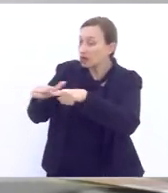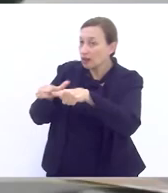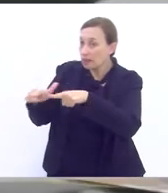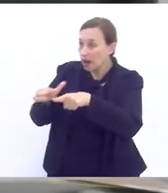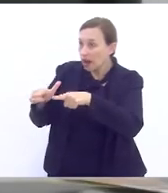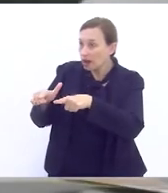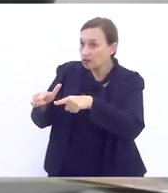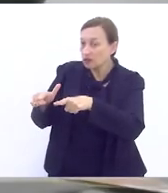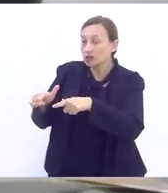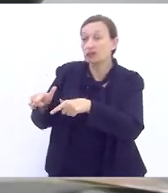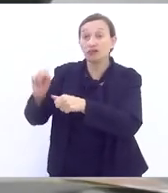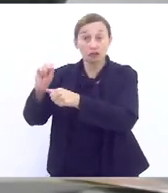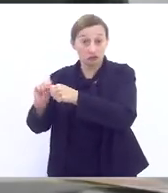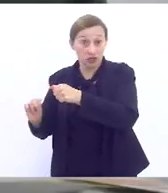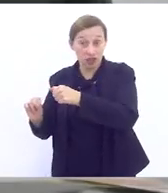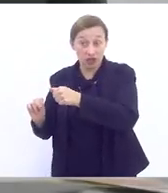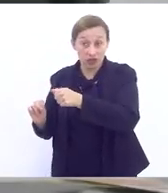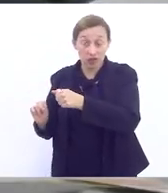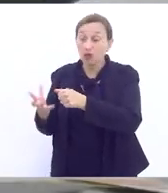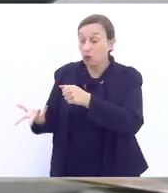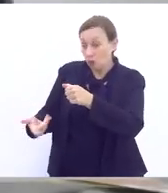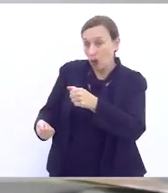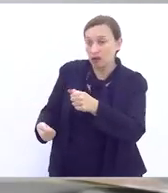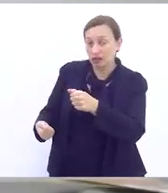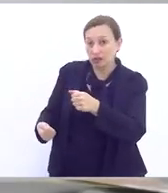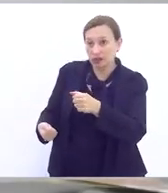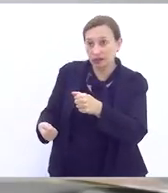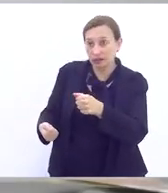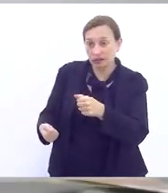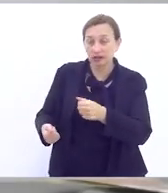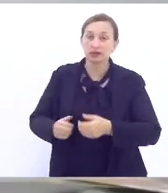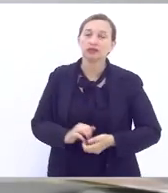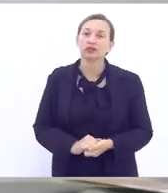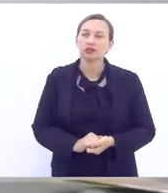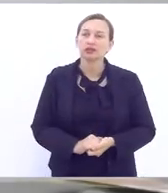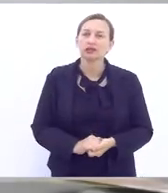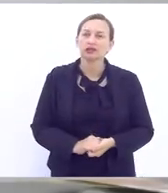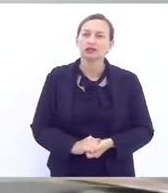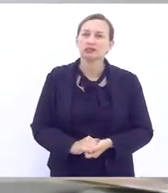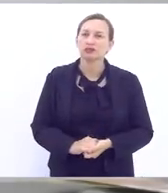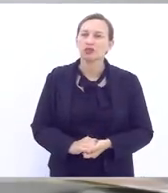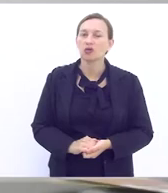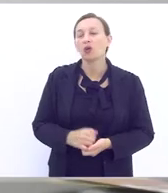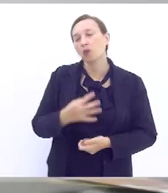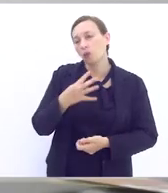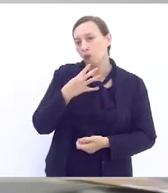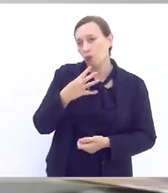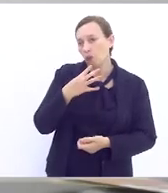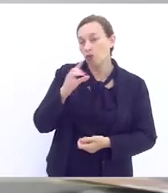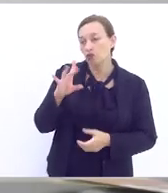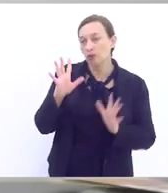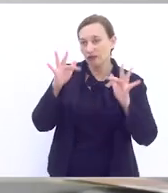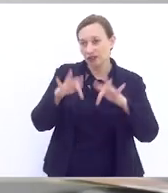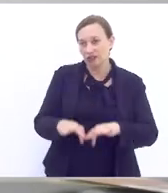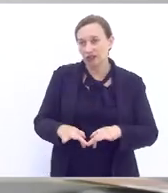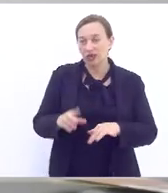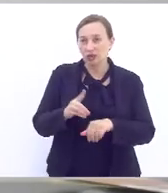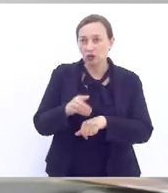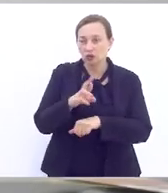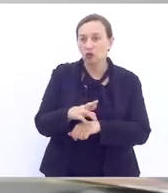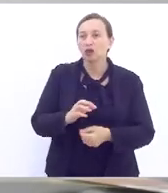que foi prestado com qualidade e eu também reconheço só para concluir Doutora